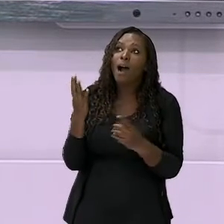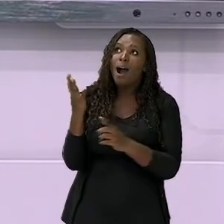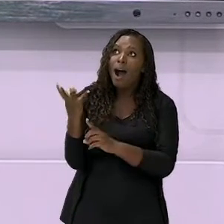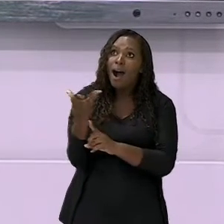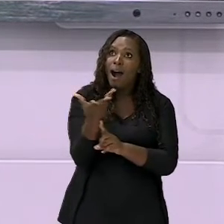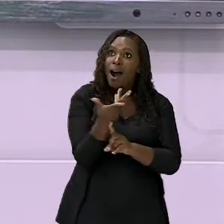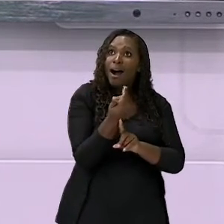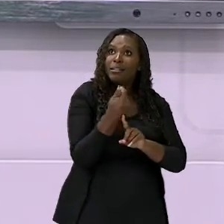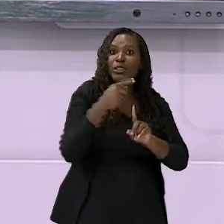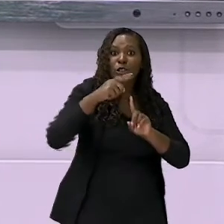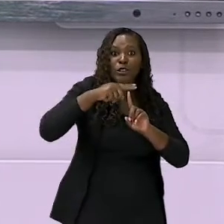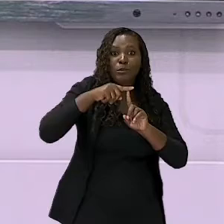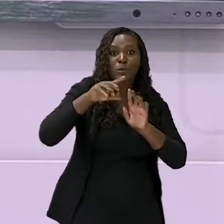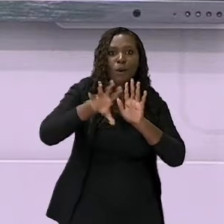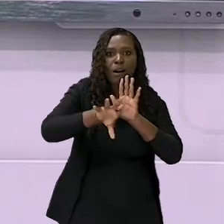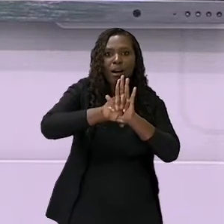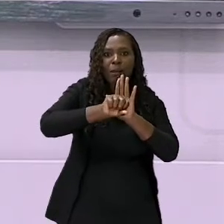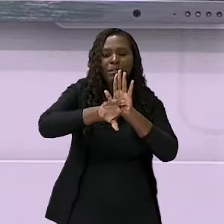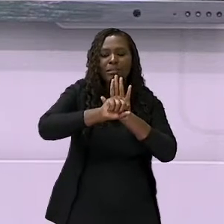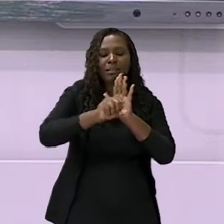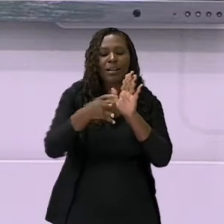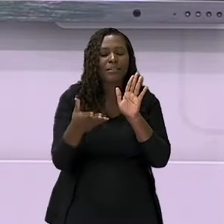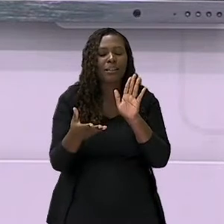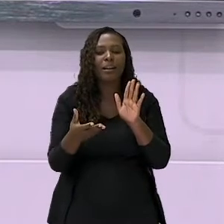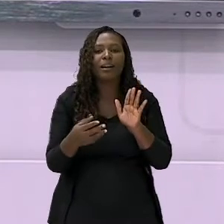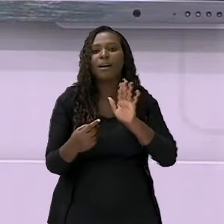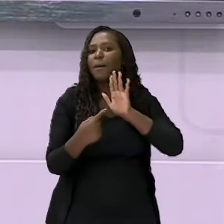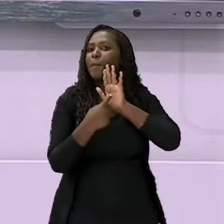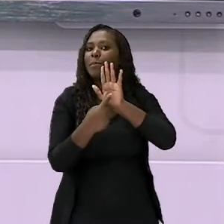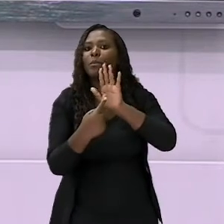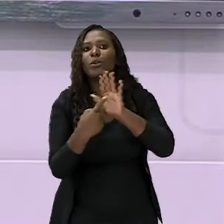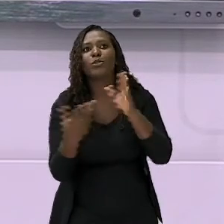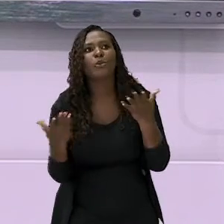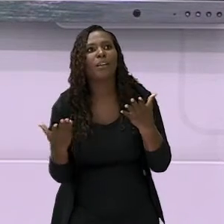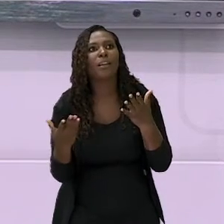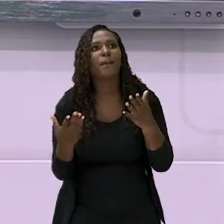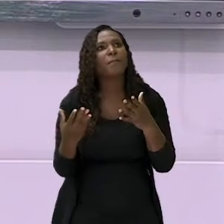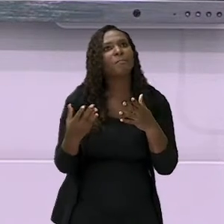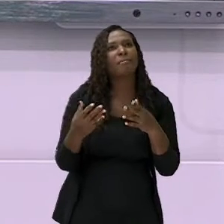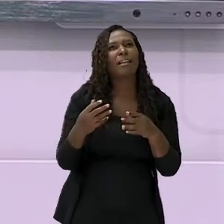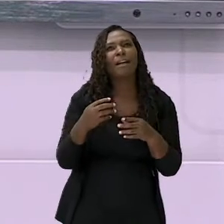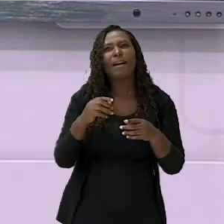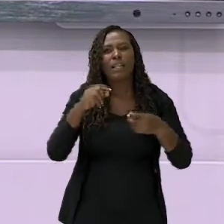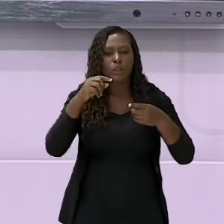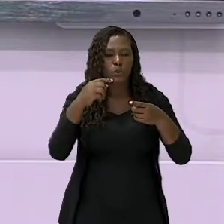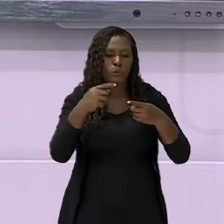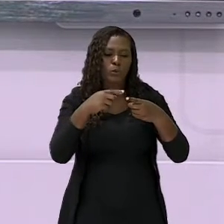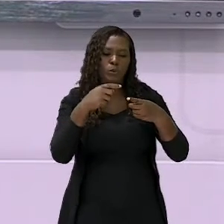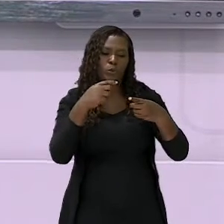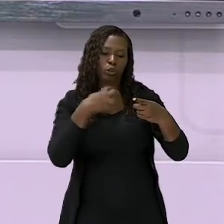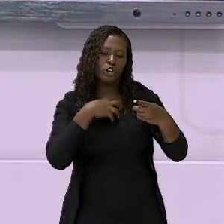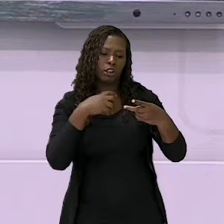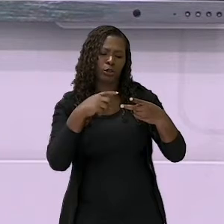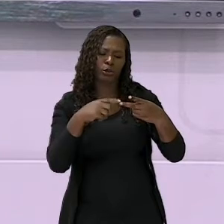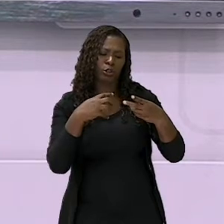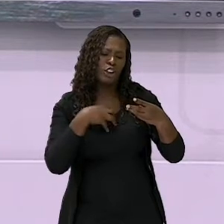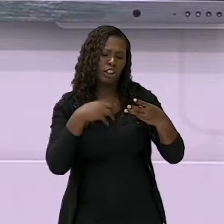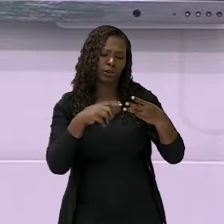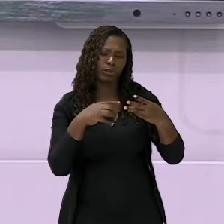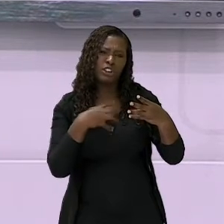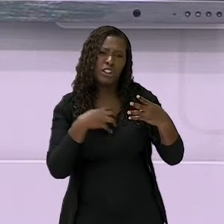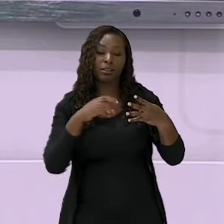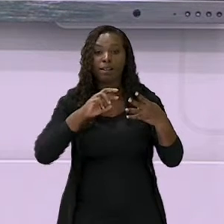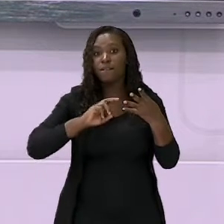te dá várias oportunidades, várias chances de fazer arte